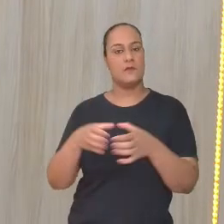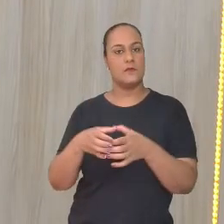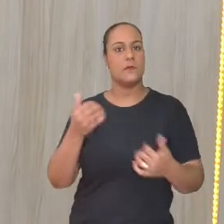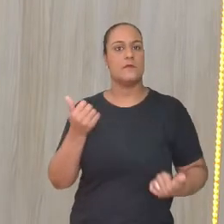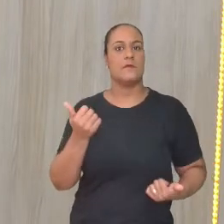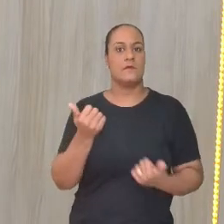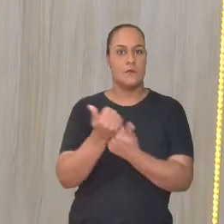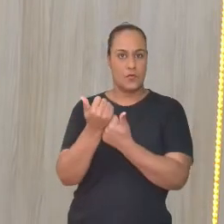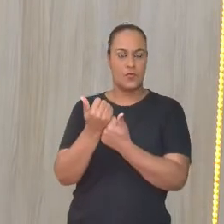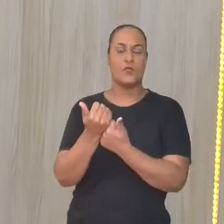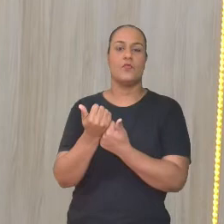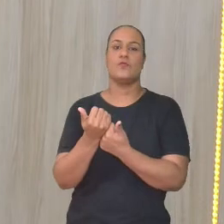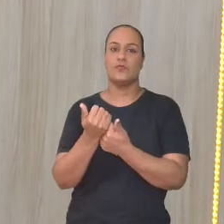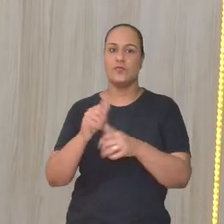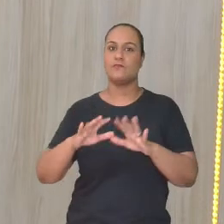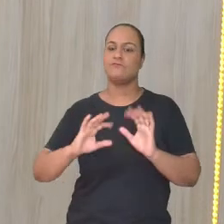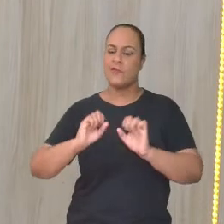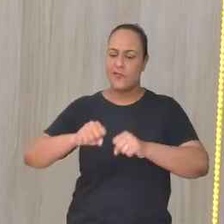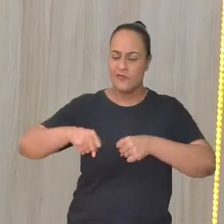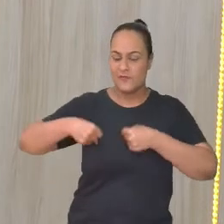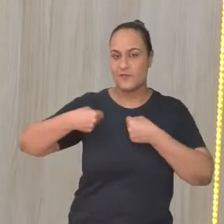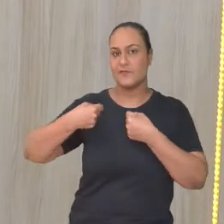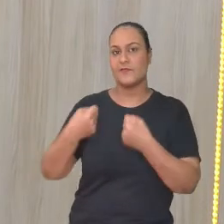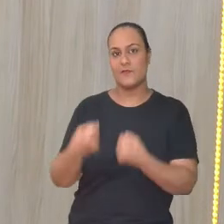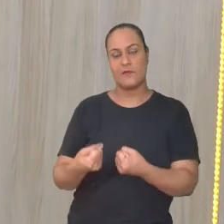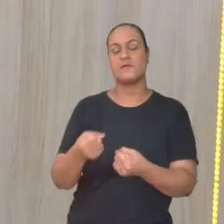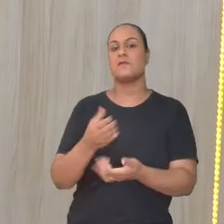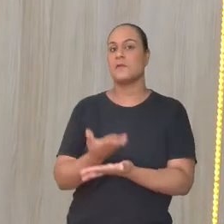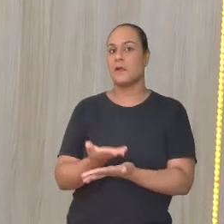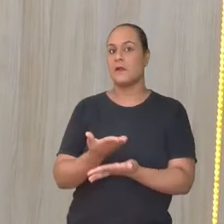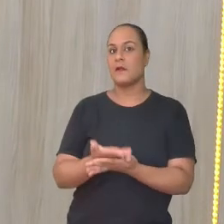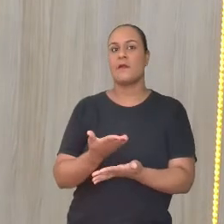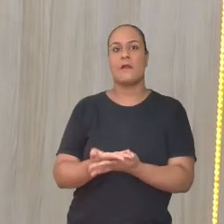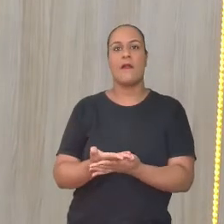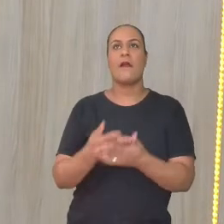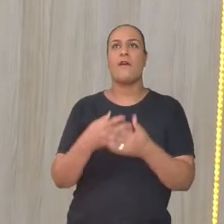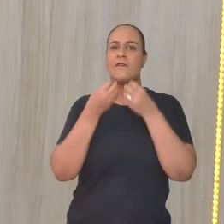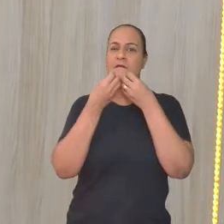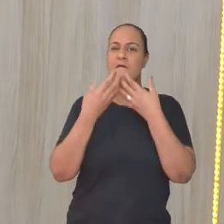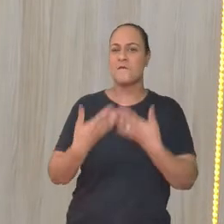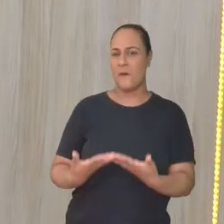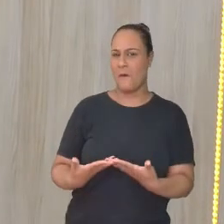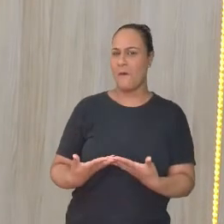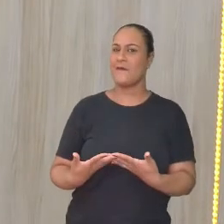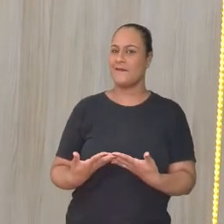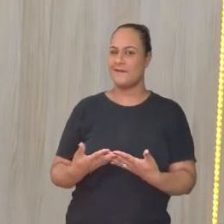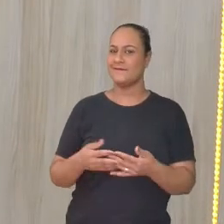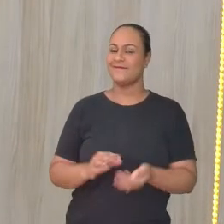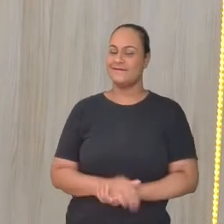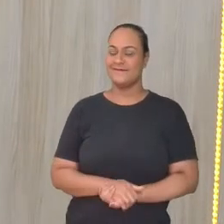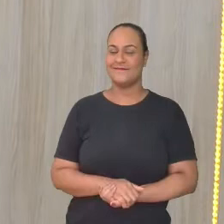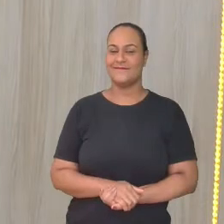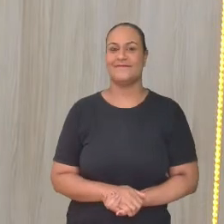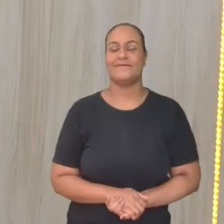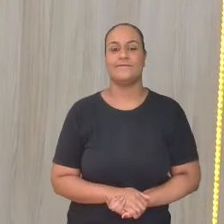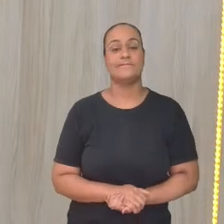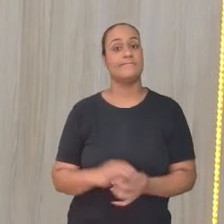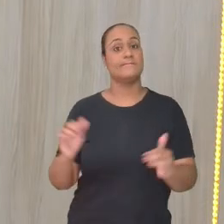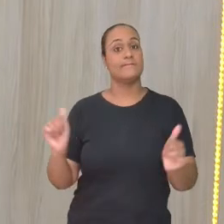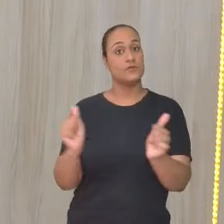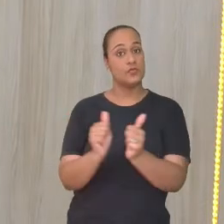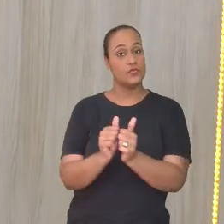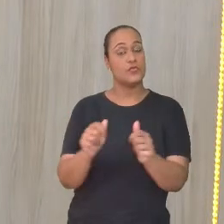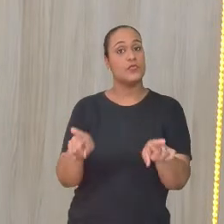que dá todo o gás, o suor, para que essa aula fique muito bem produzida. Certo? E junto